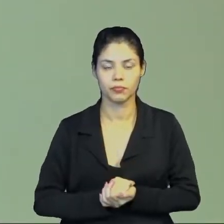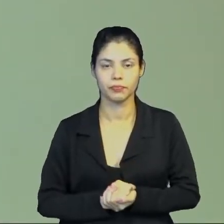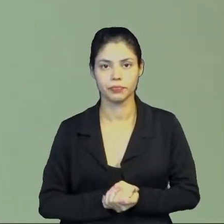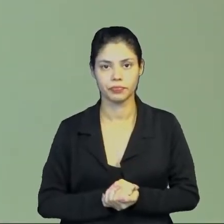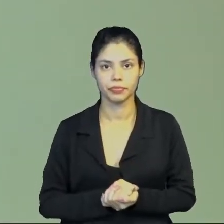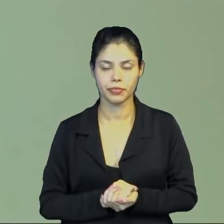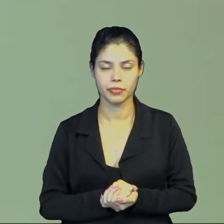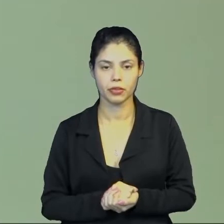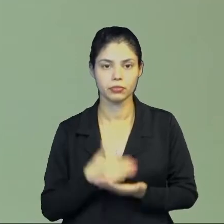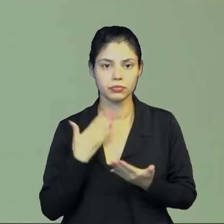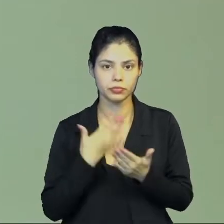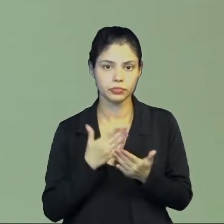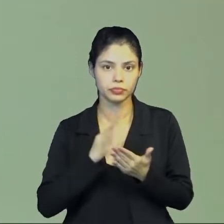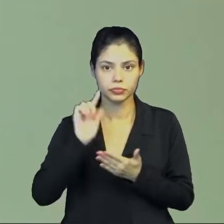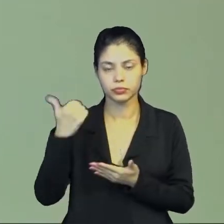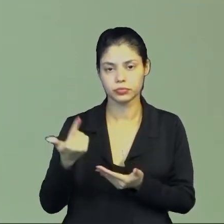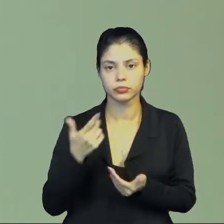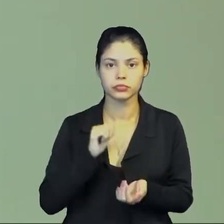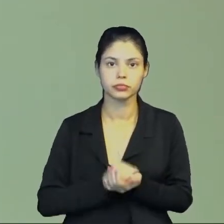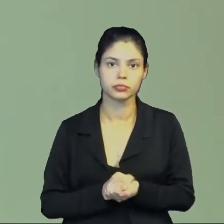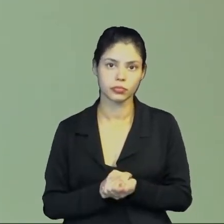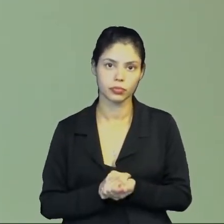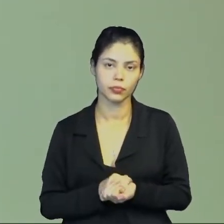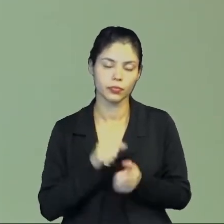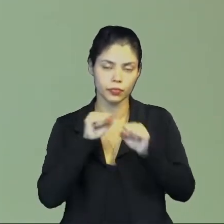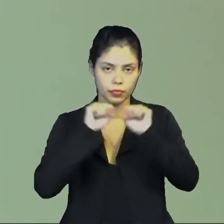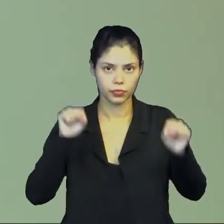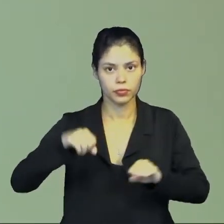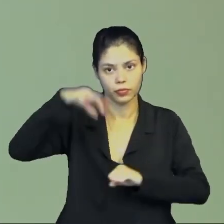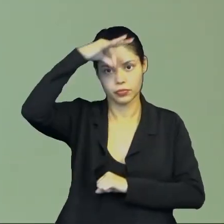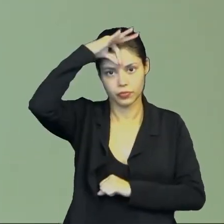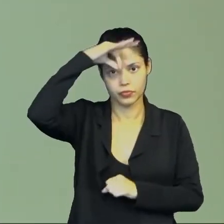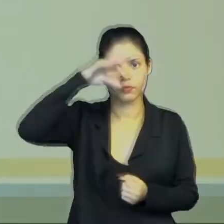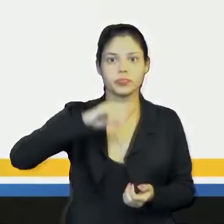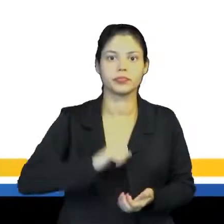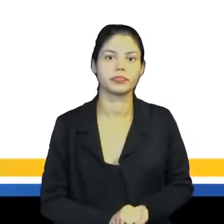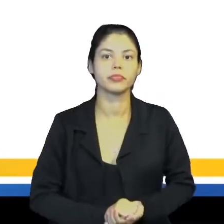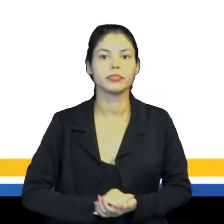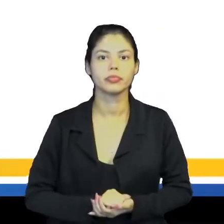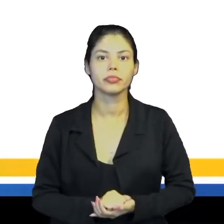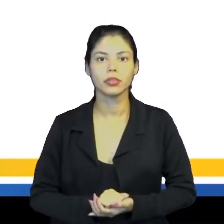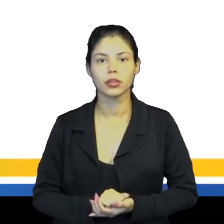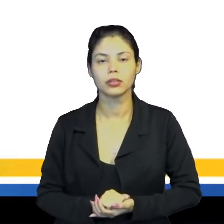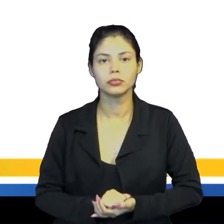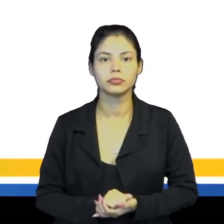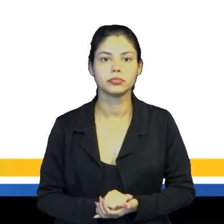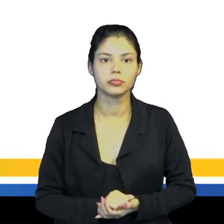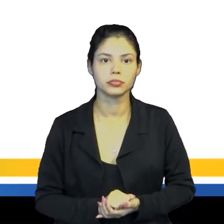genital masculino e na outra aula faremos então o sistema genital feminino.